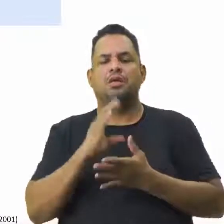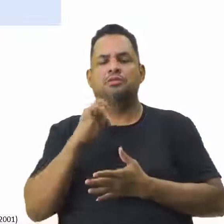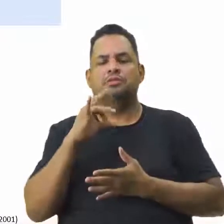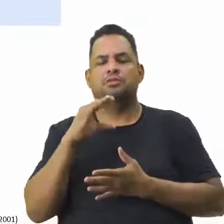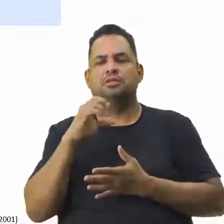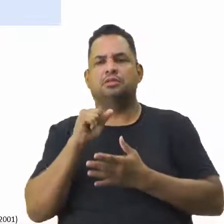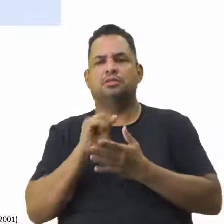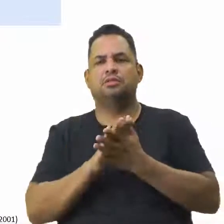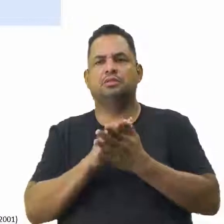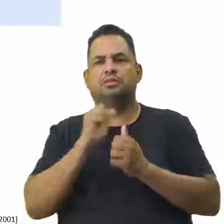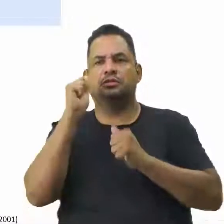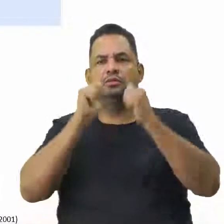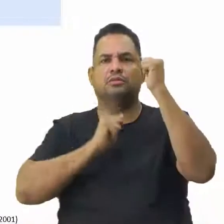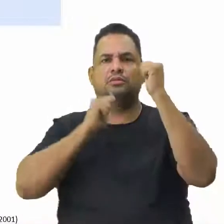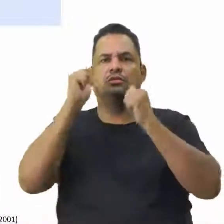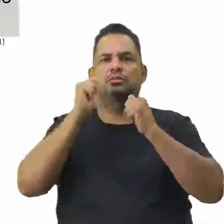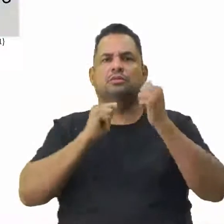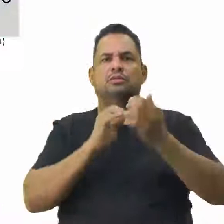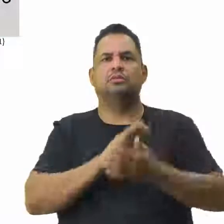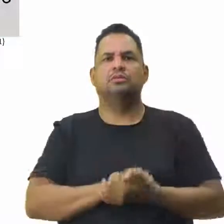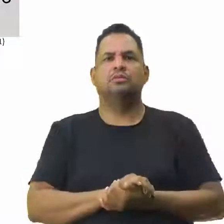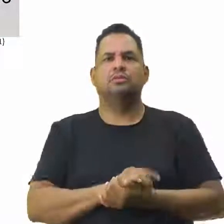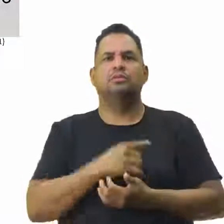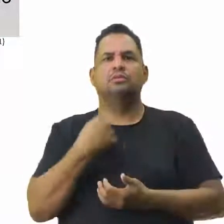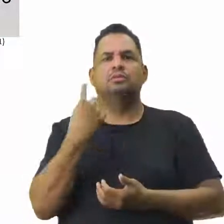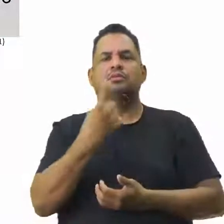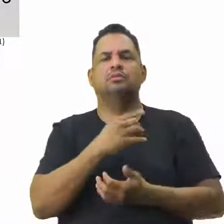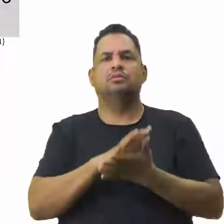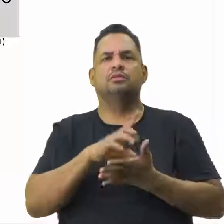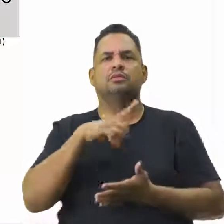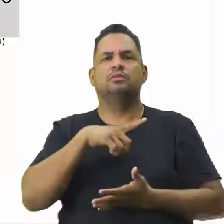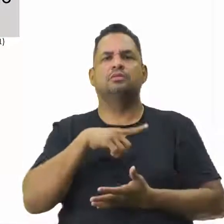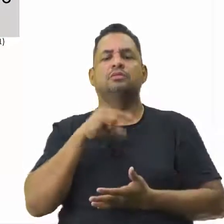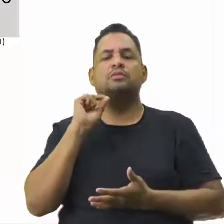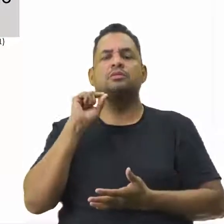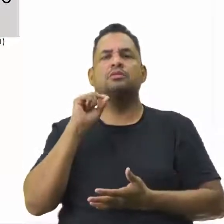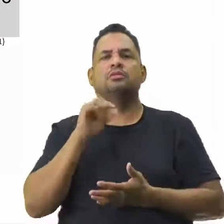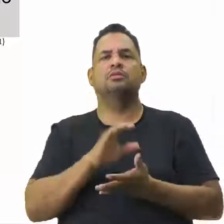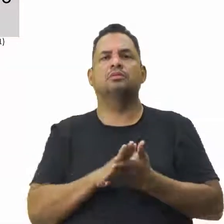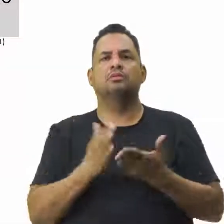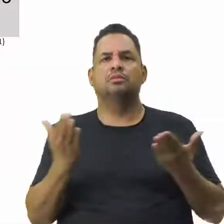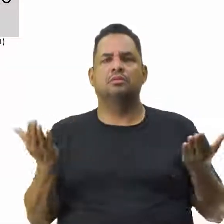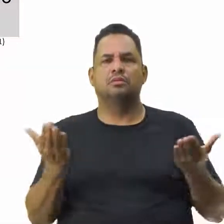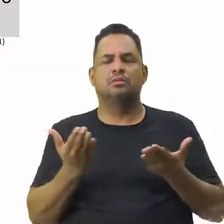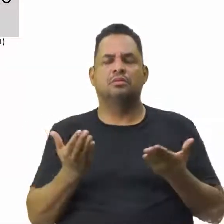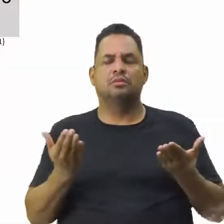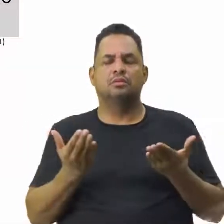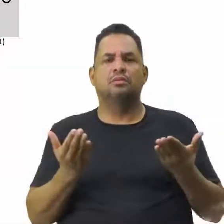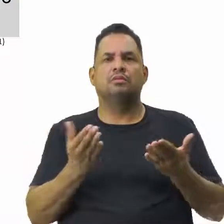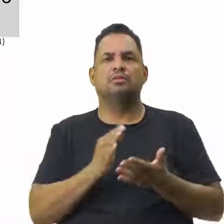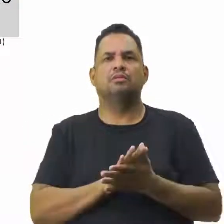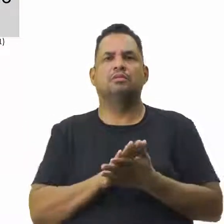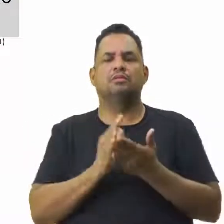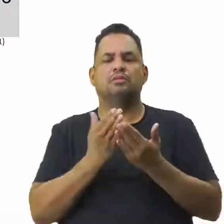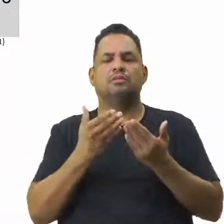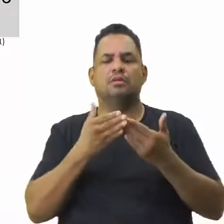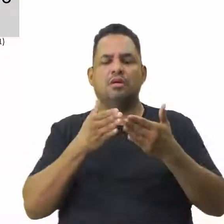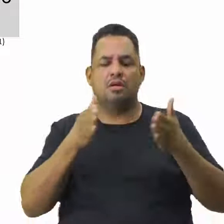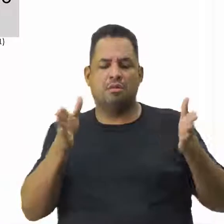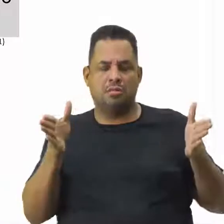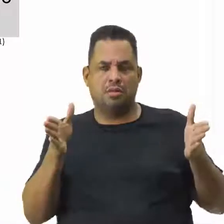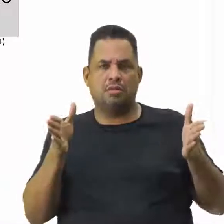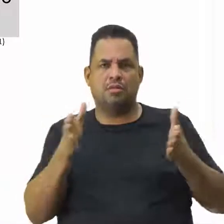Beleza? Aí nós vamos ter o quê? Agora, a abertura da rodovia